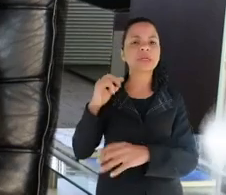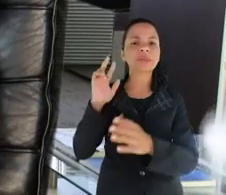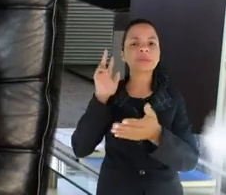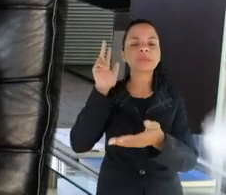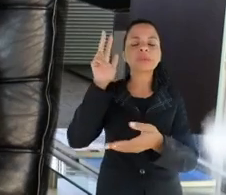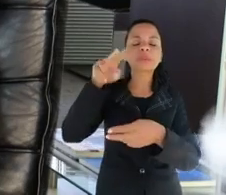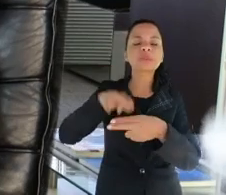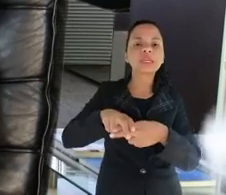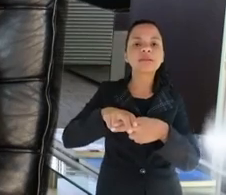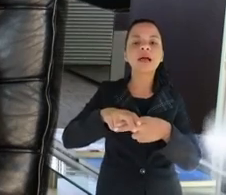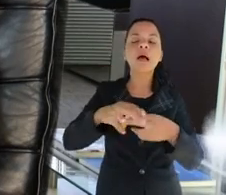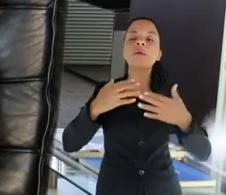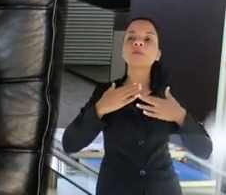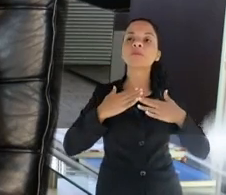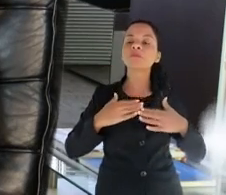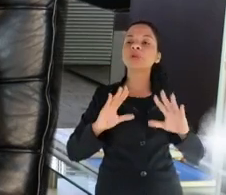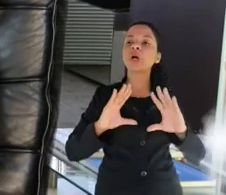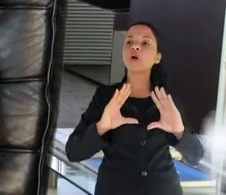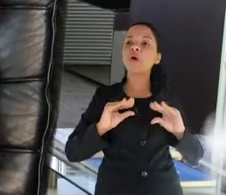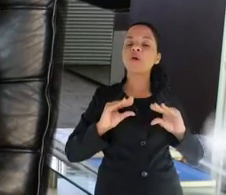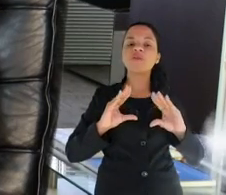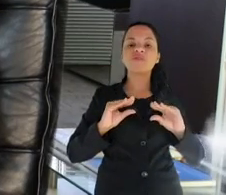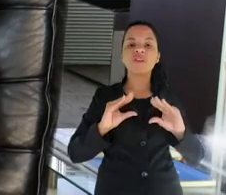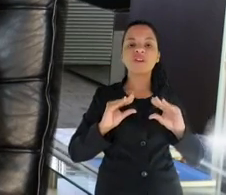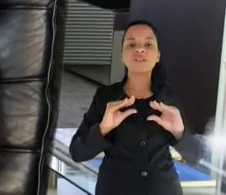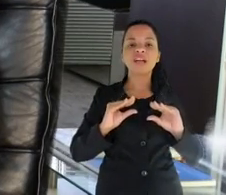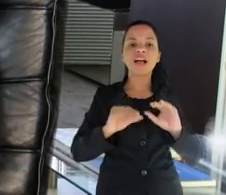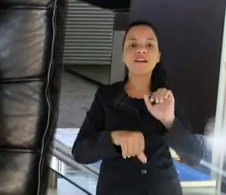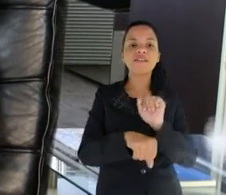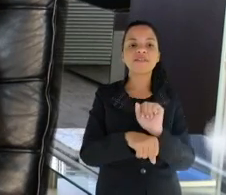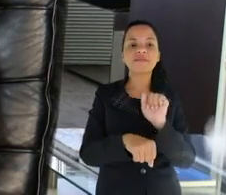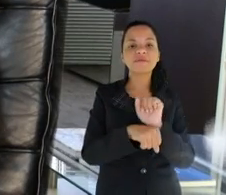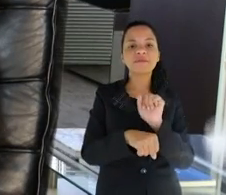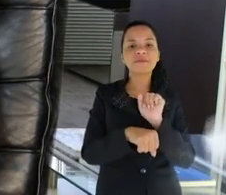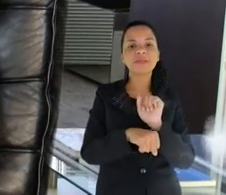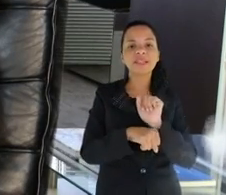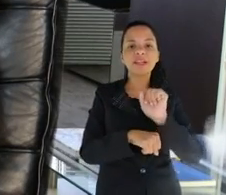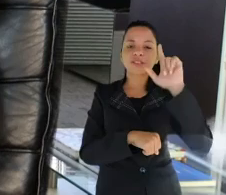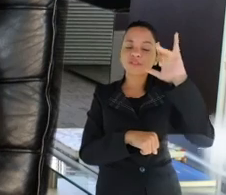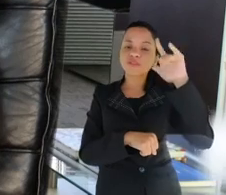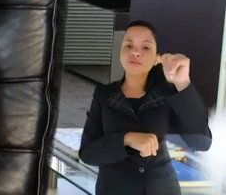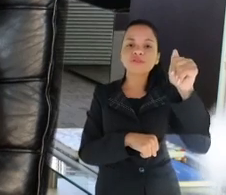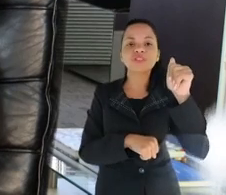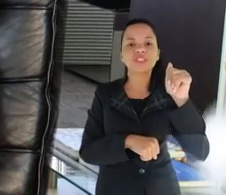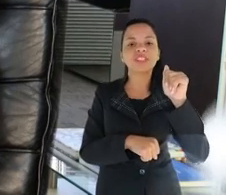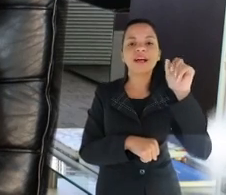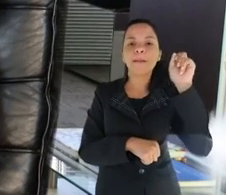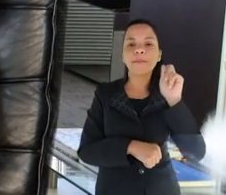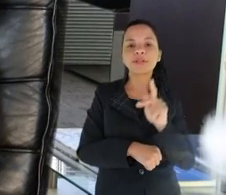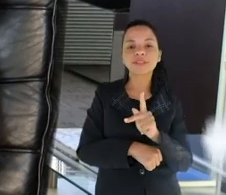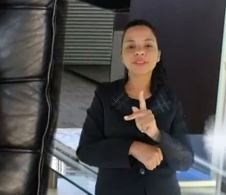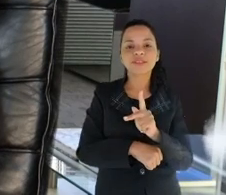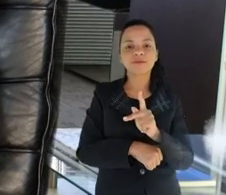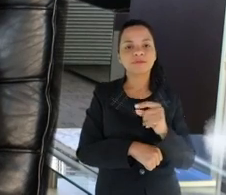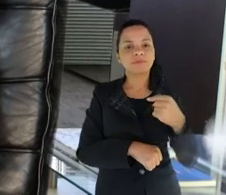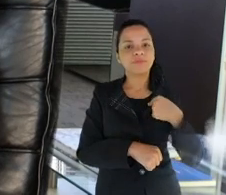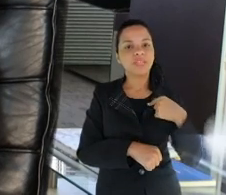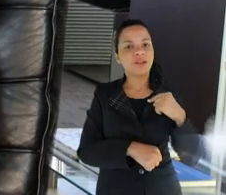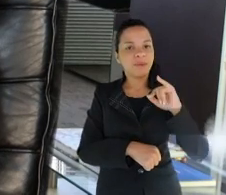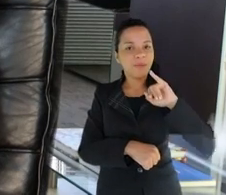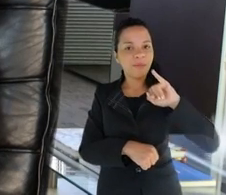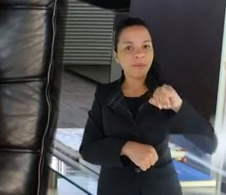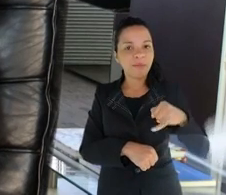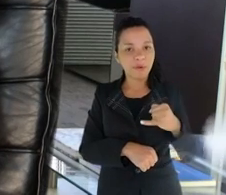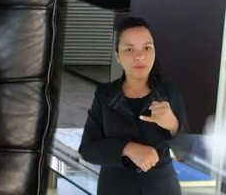me acomodar ali, contando nos dedos o dia da aposentadoria. Eu quis aproveitar, que nem o JK,